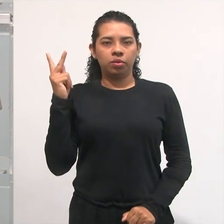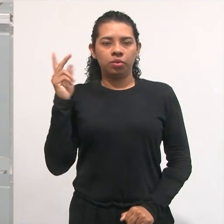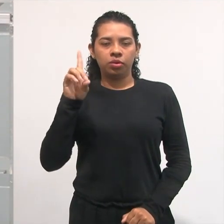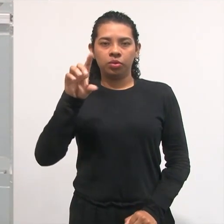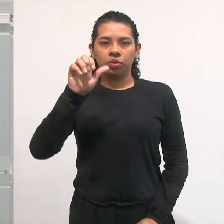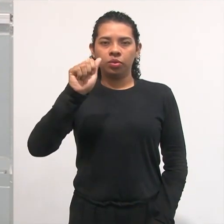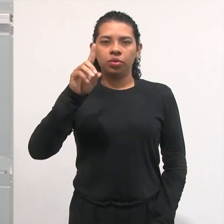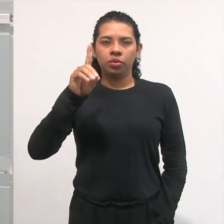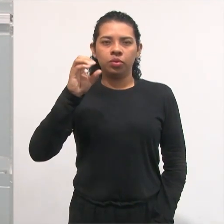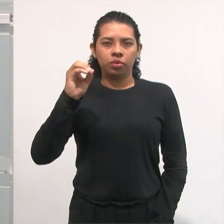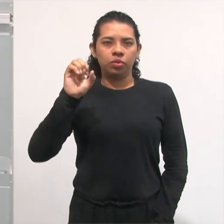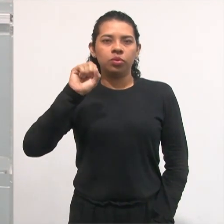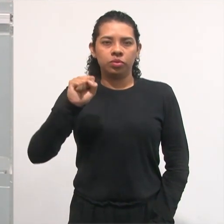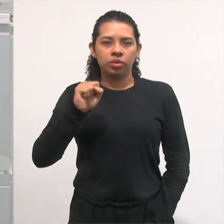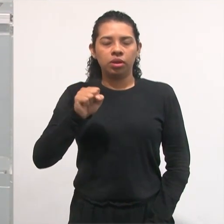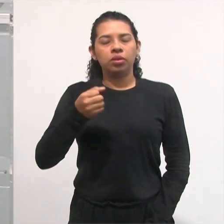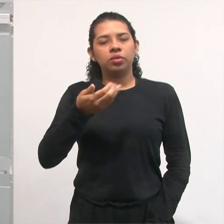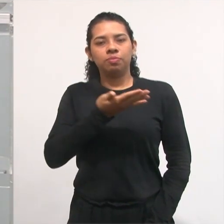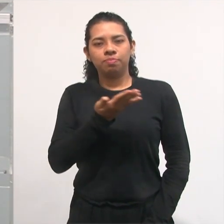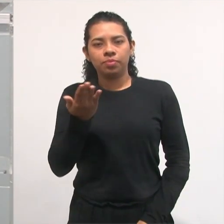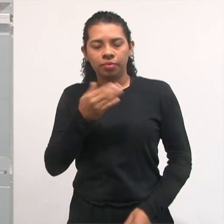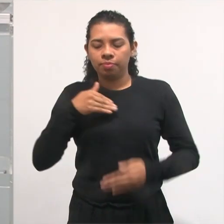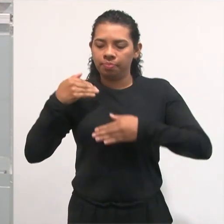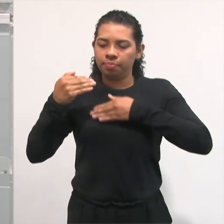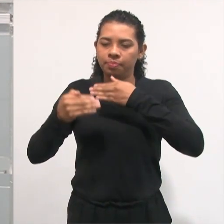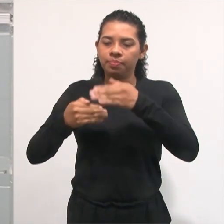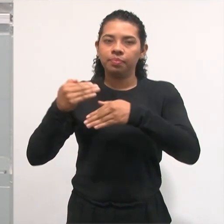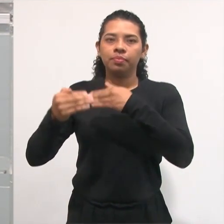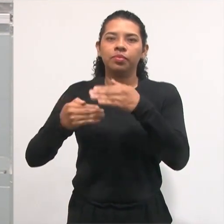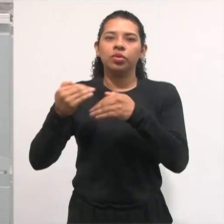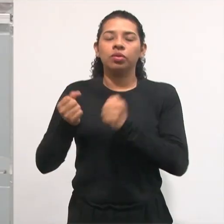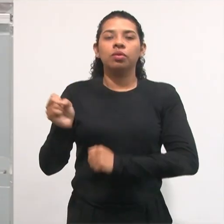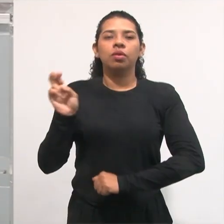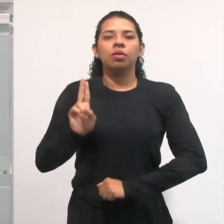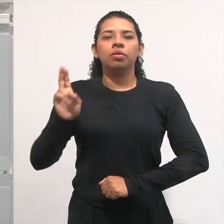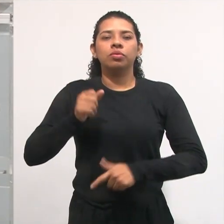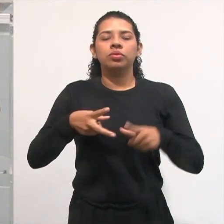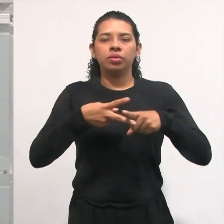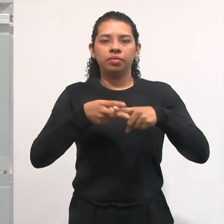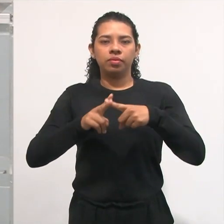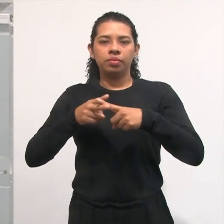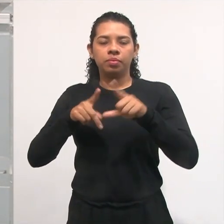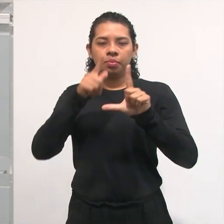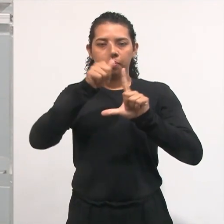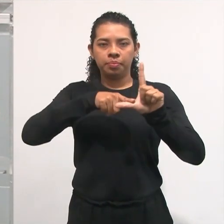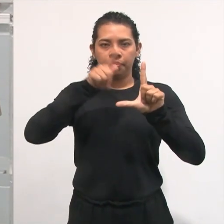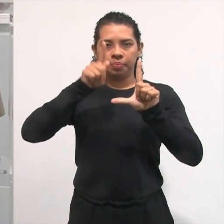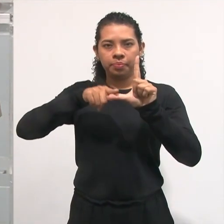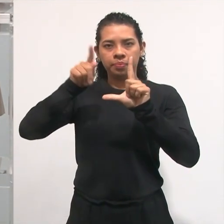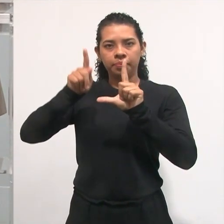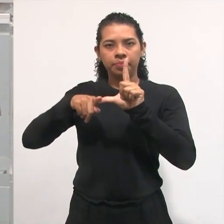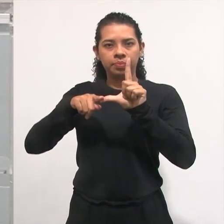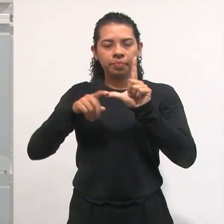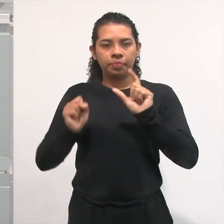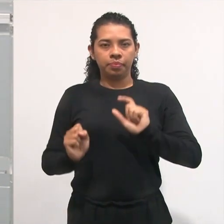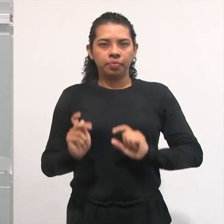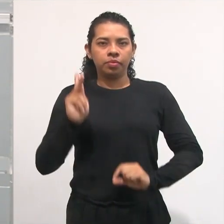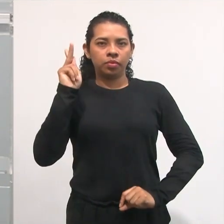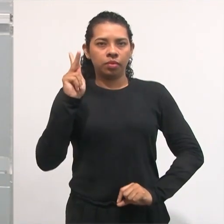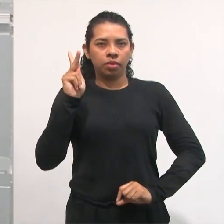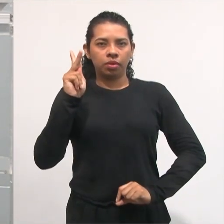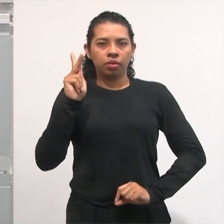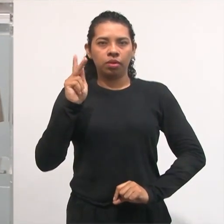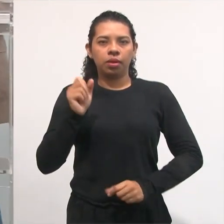dar um determinado valor e isso vai ser útil para uma determinada ação que você esteja desenvolvendo utilizando as